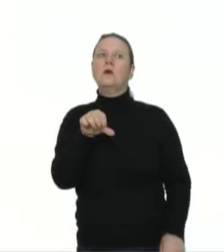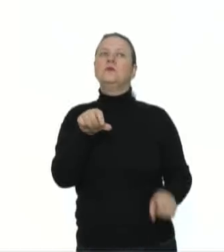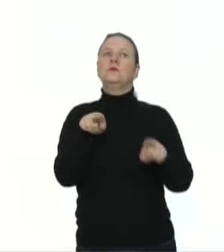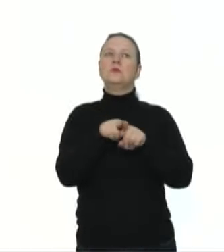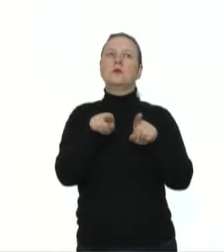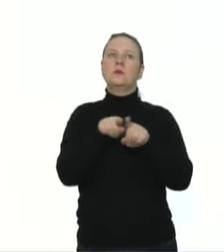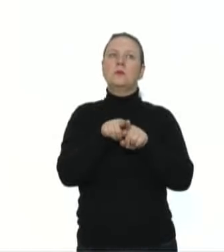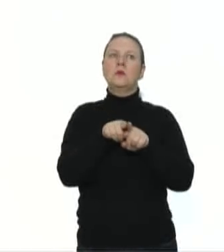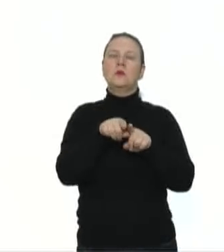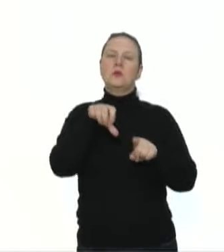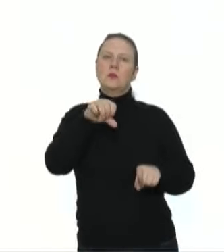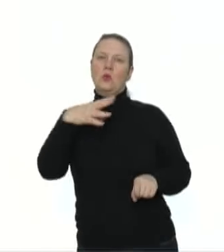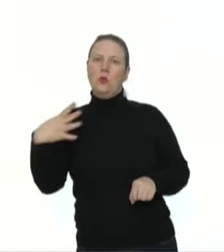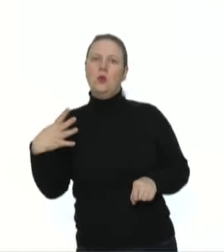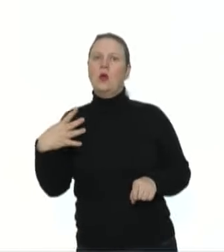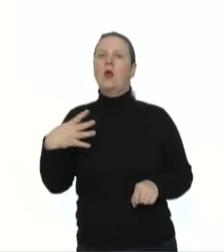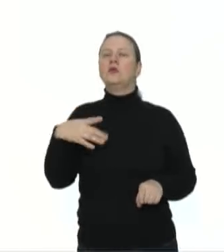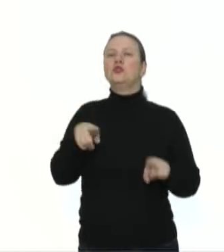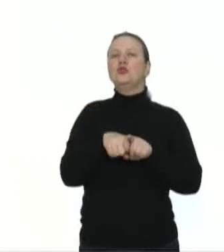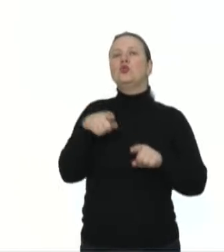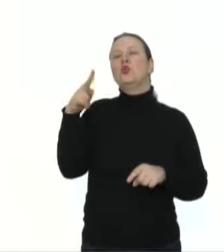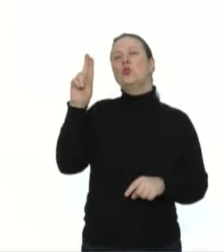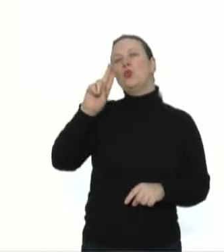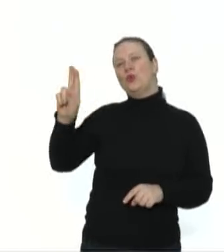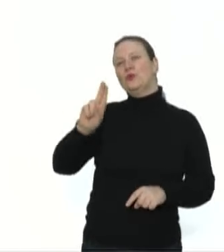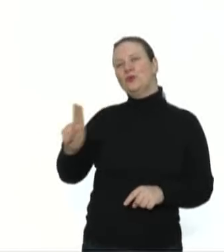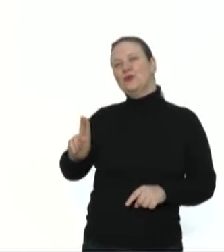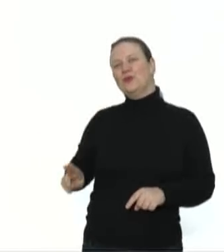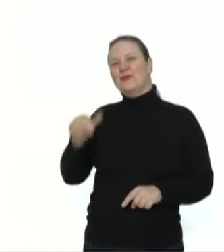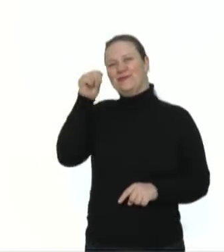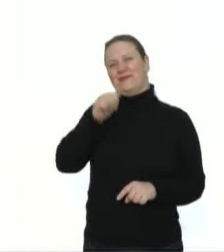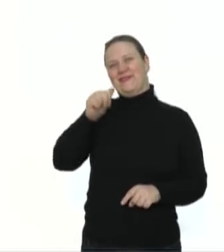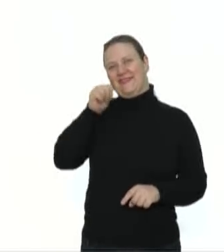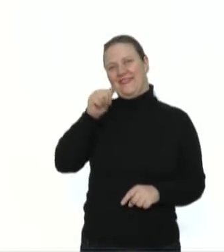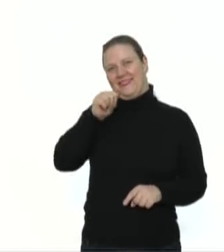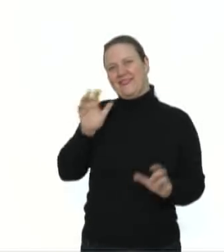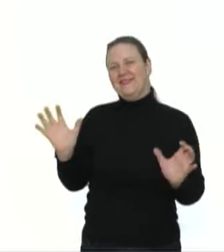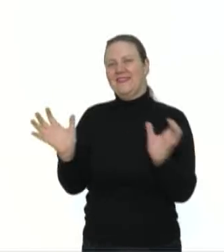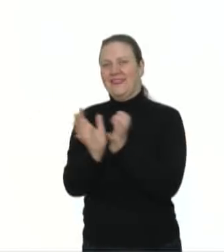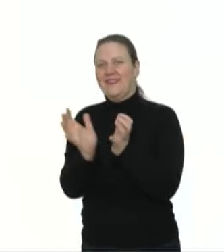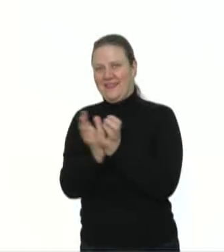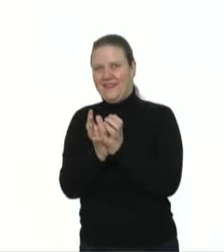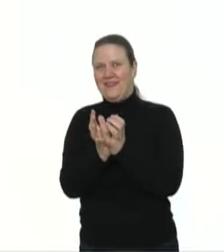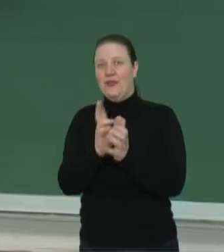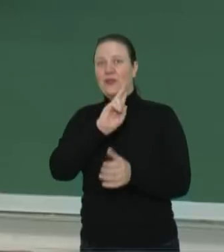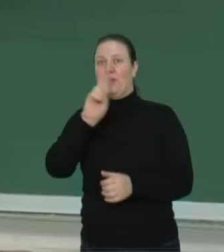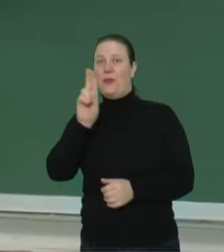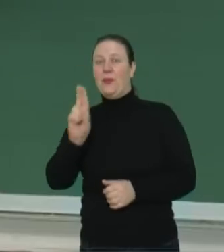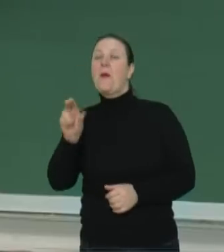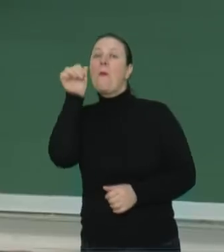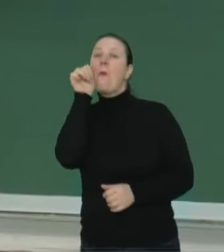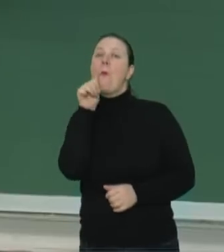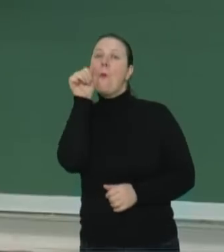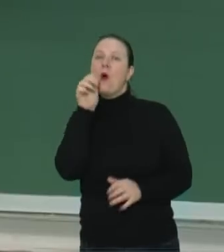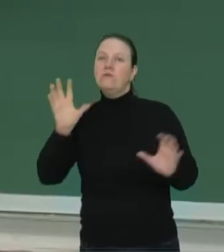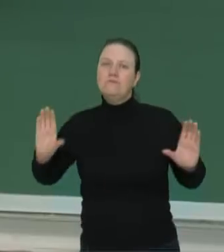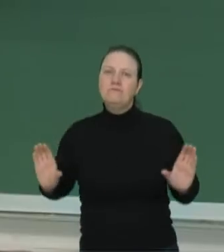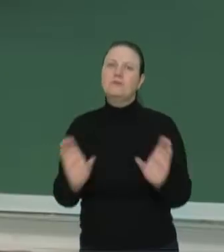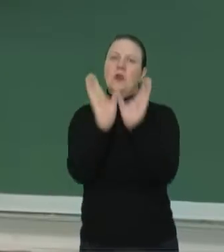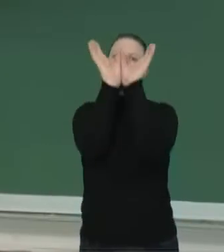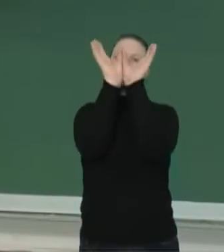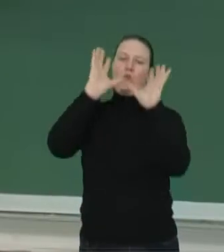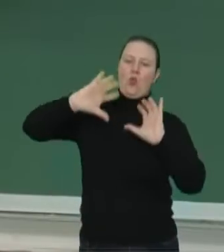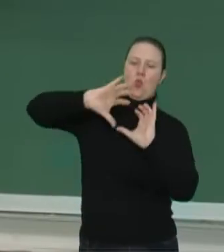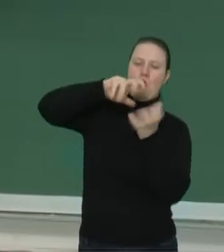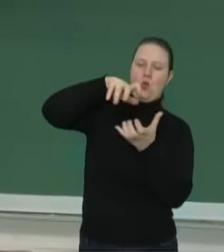por Magic Paula, Hortência e Janete. A seleção brasileira foi campeã